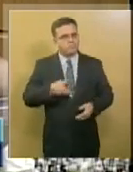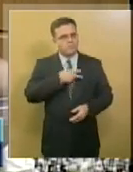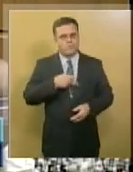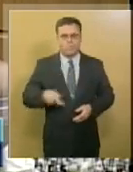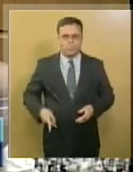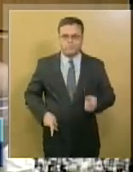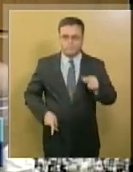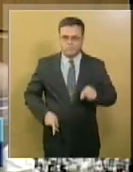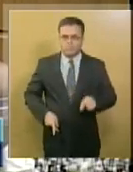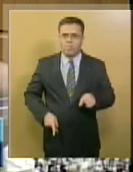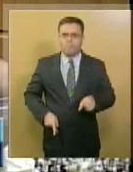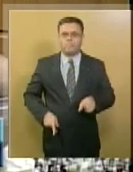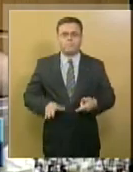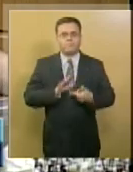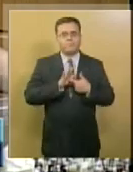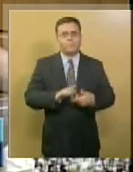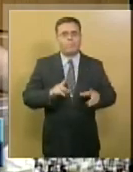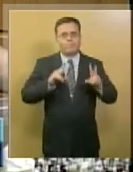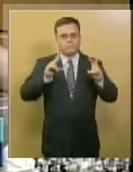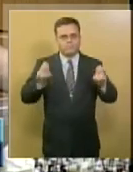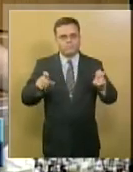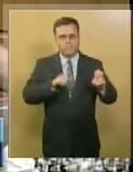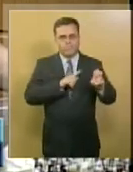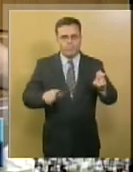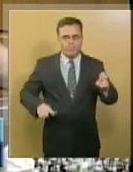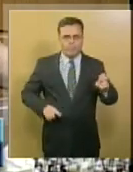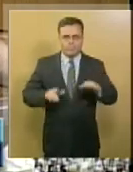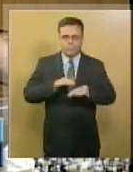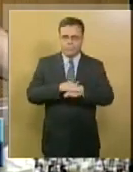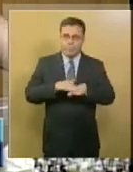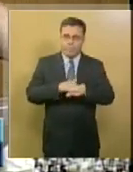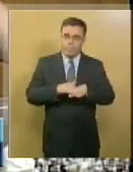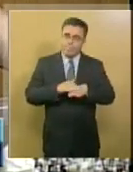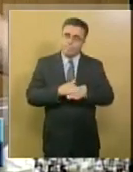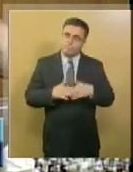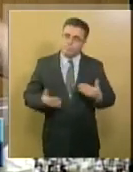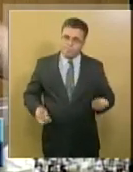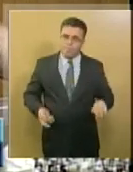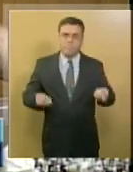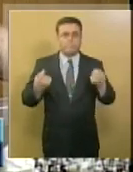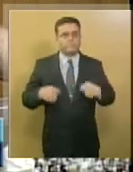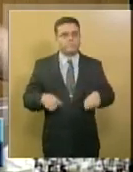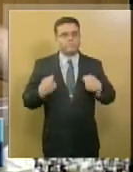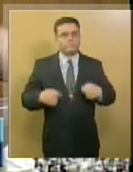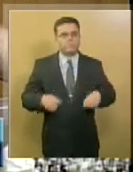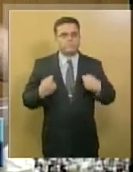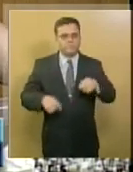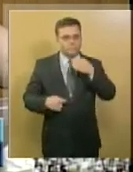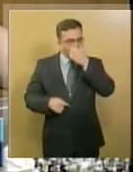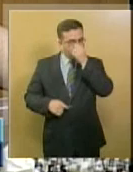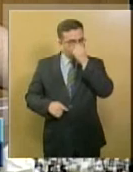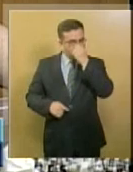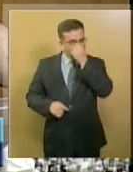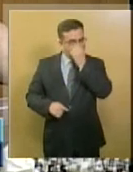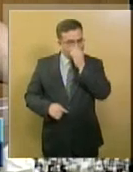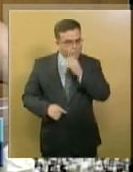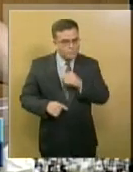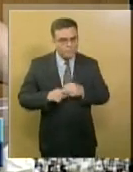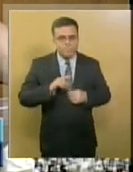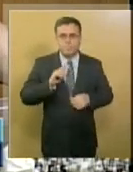casa trazendo o governador para a conversa. Porque tem situações que tem que vir